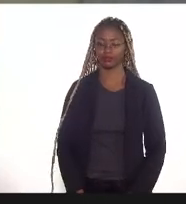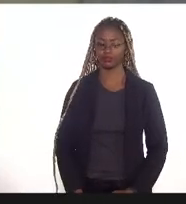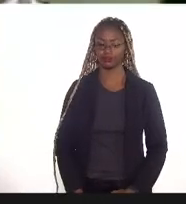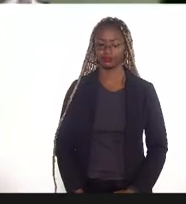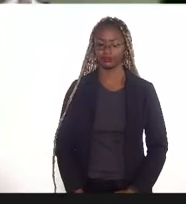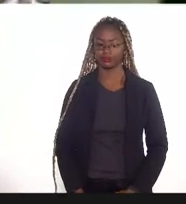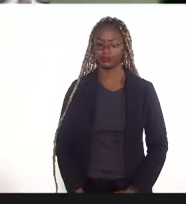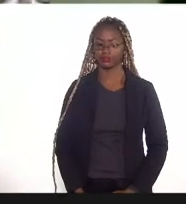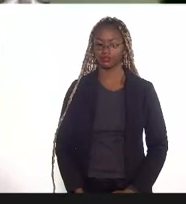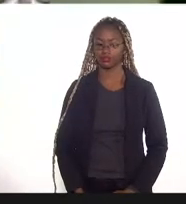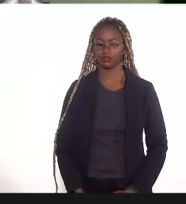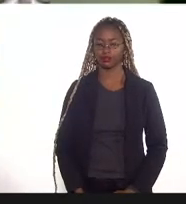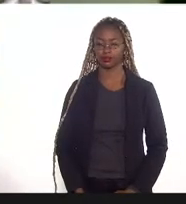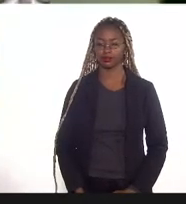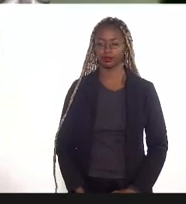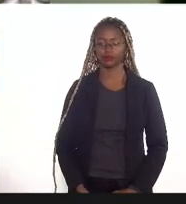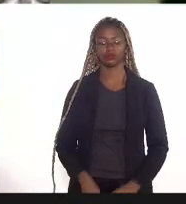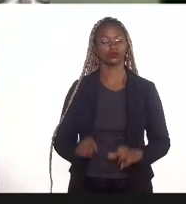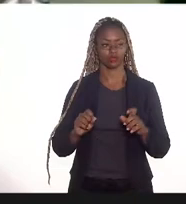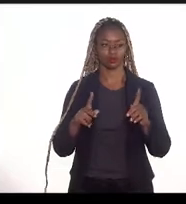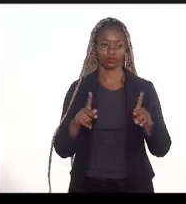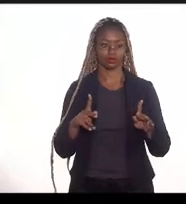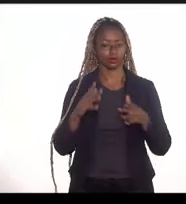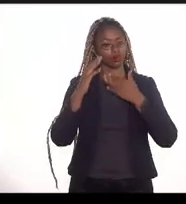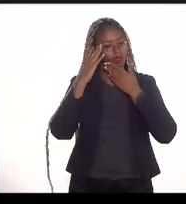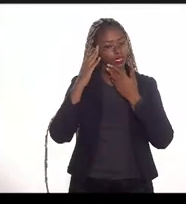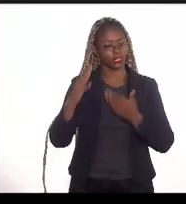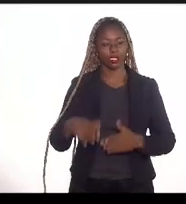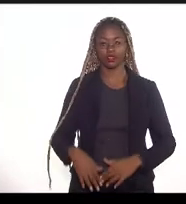Estou fazendo aqui as anotações, deputado, para não esquecer.